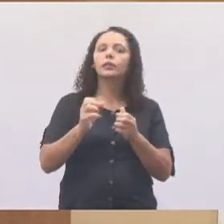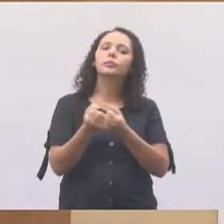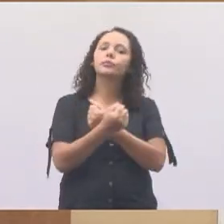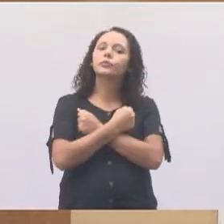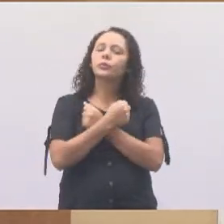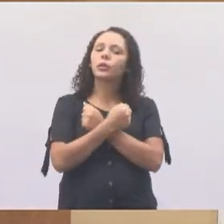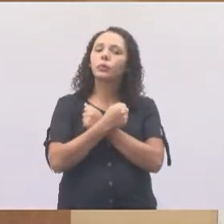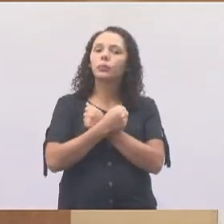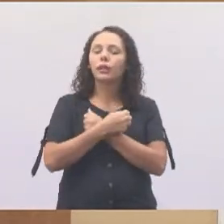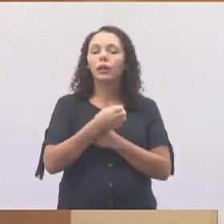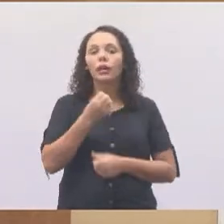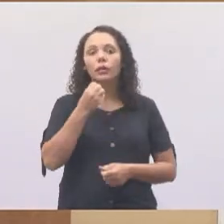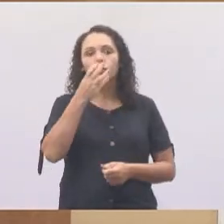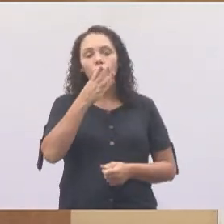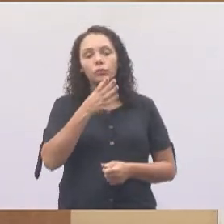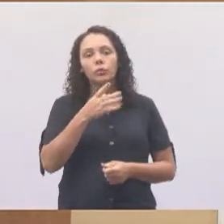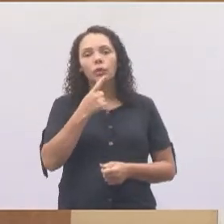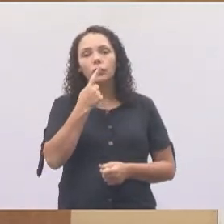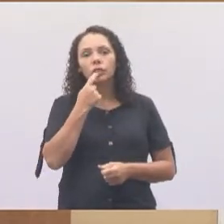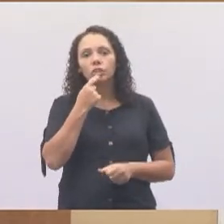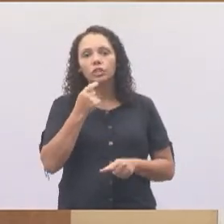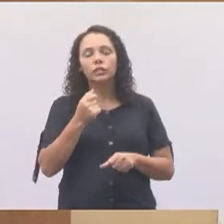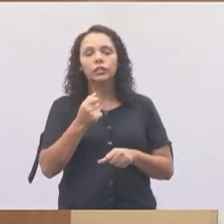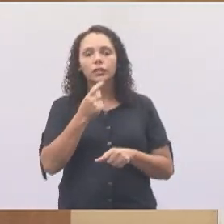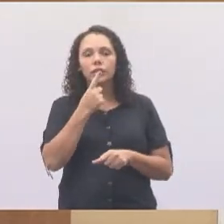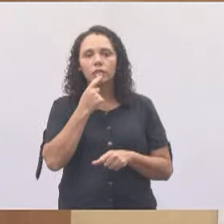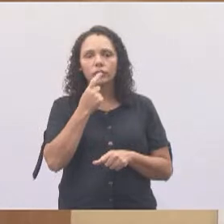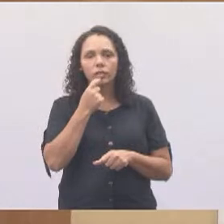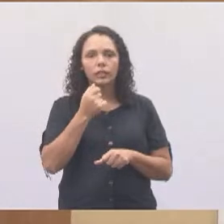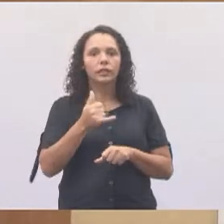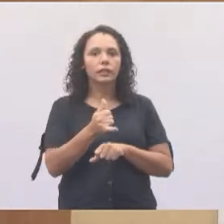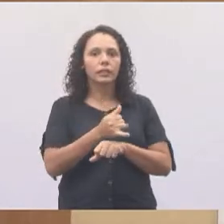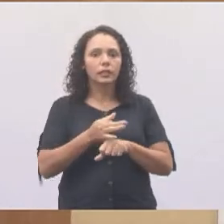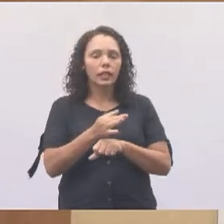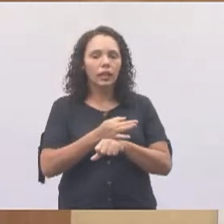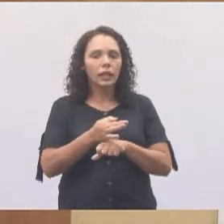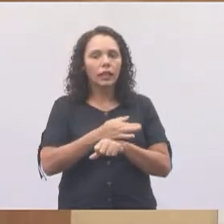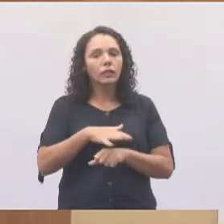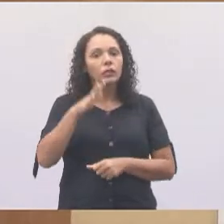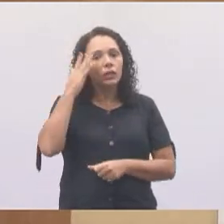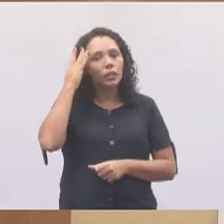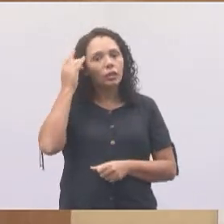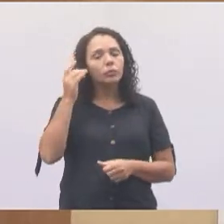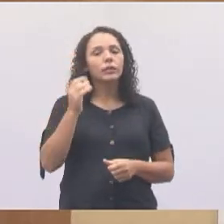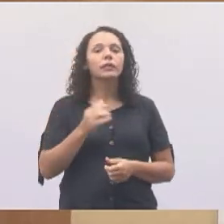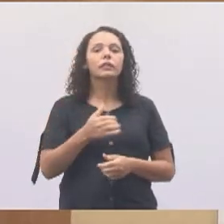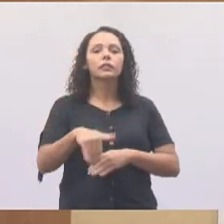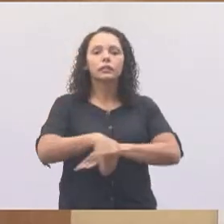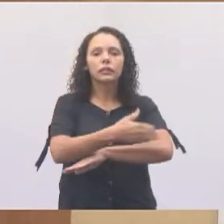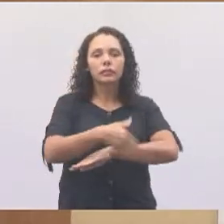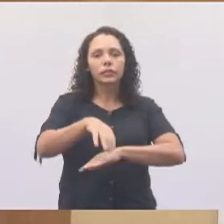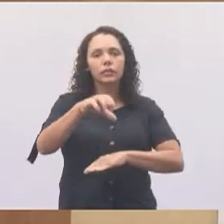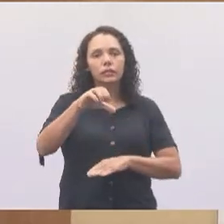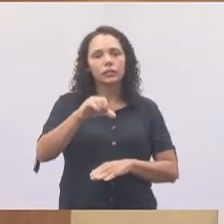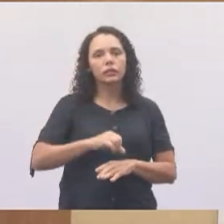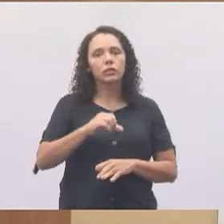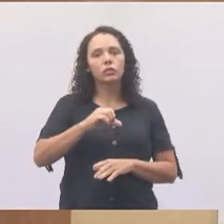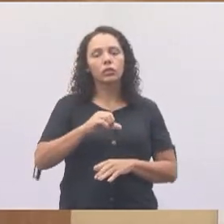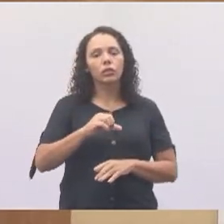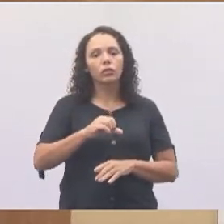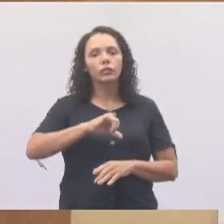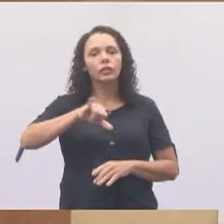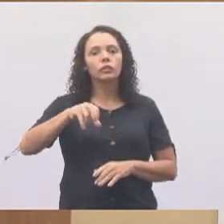bom feriado amanhã, no 9 de julho. É o desfile lá para todos participem,